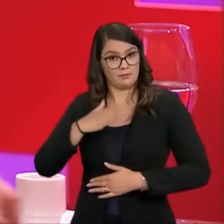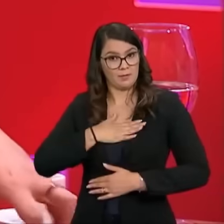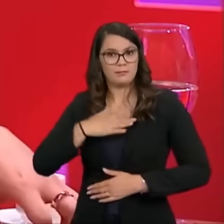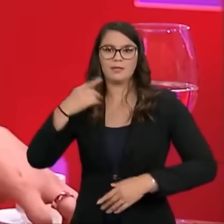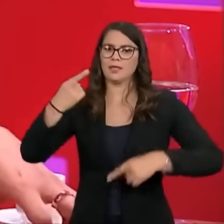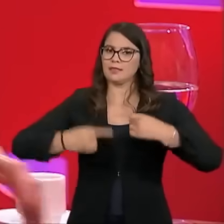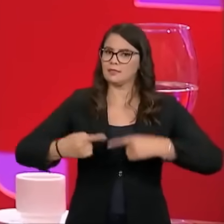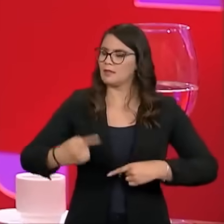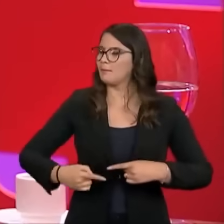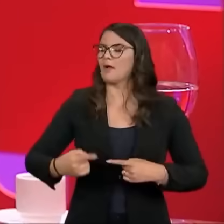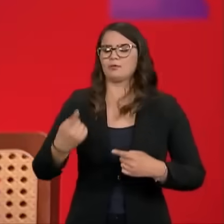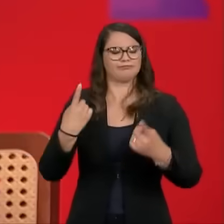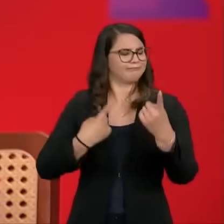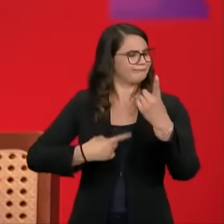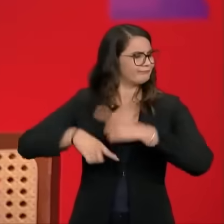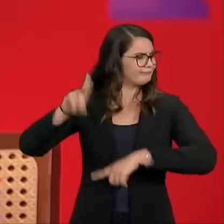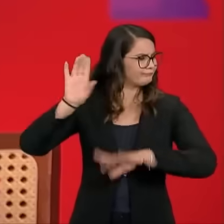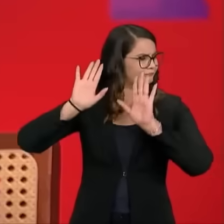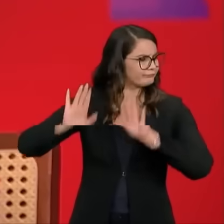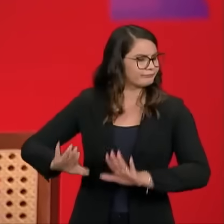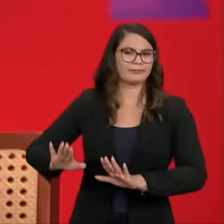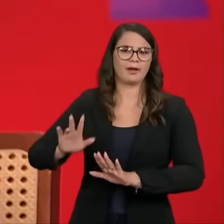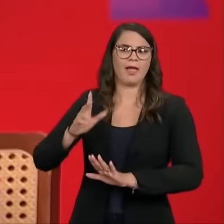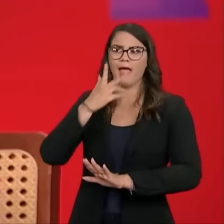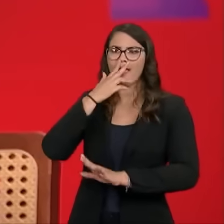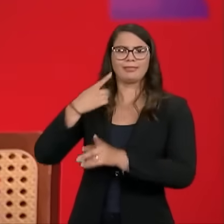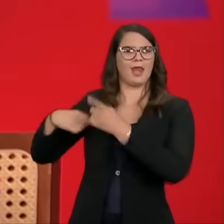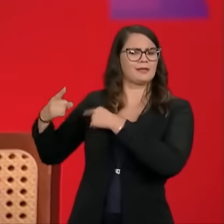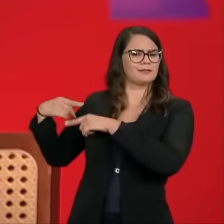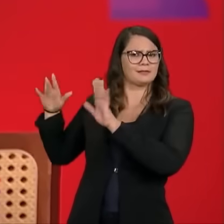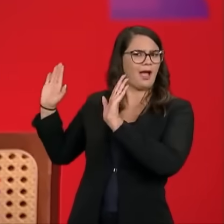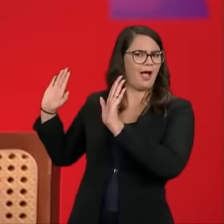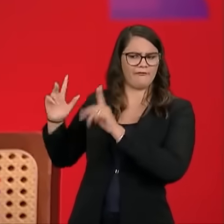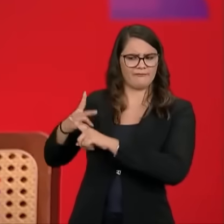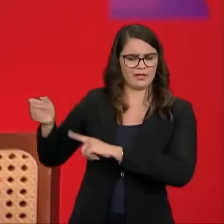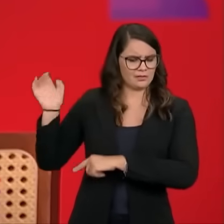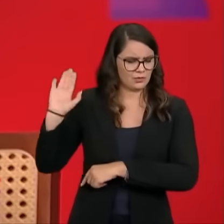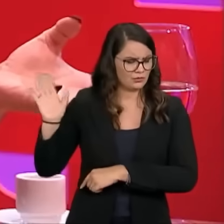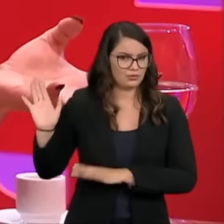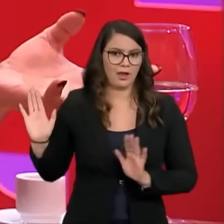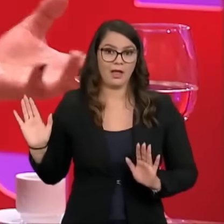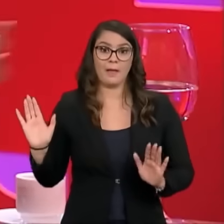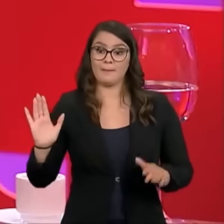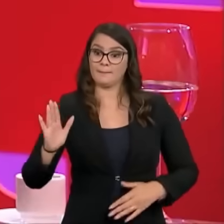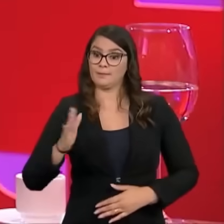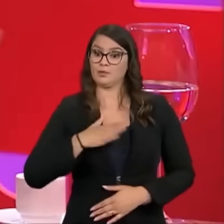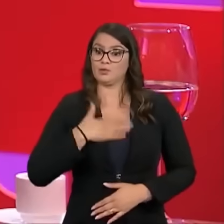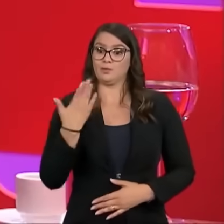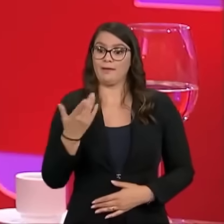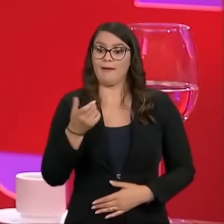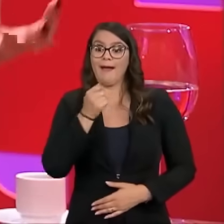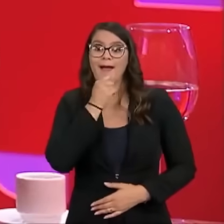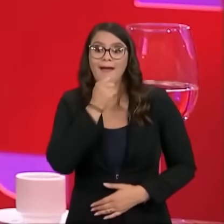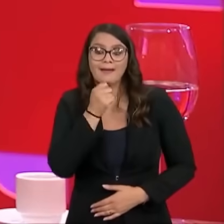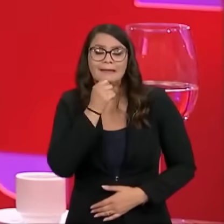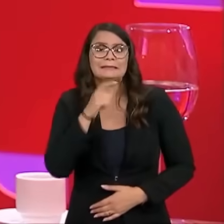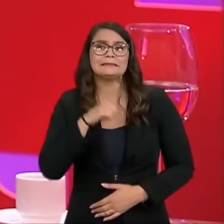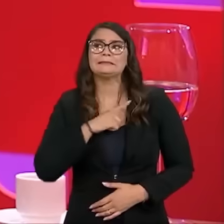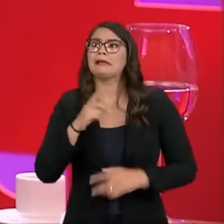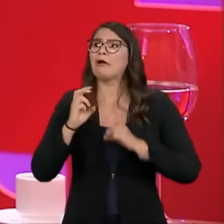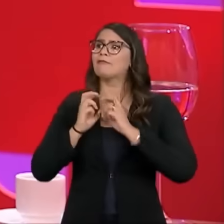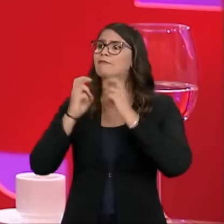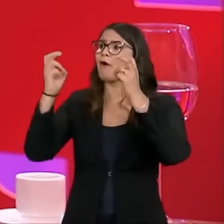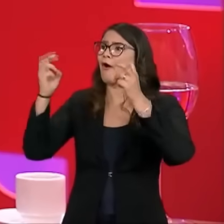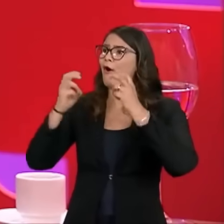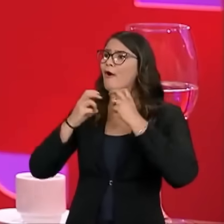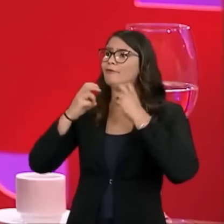é um debate superado Esse é um debate atrasado Esse é um debate vencido e me surpreende muito que ainda hajam vozes